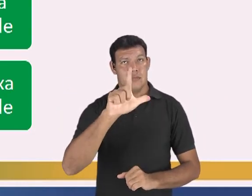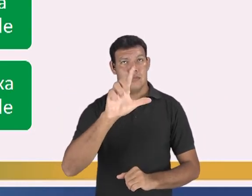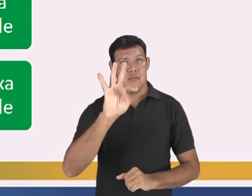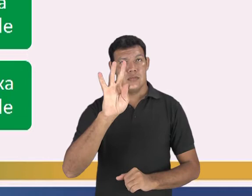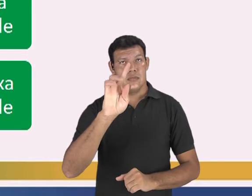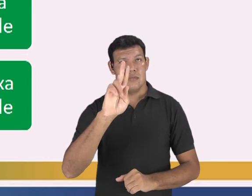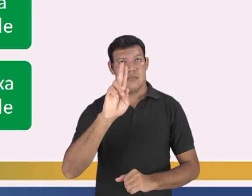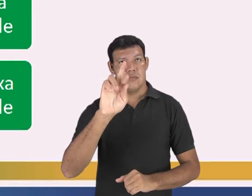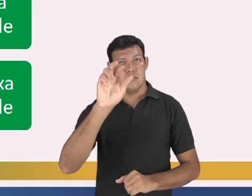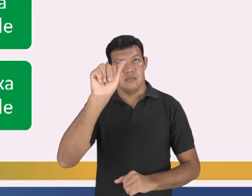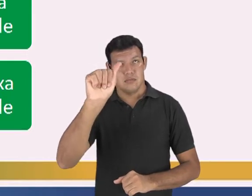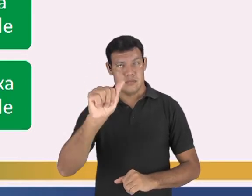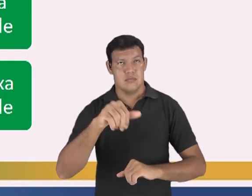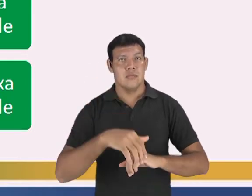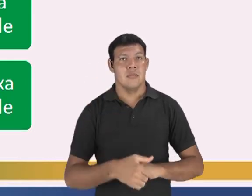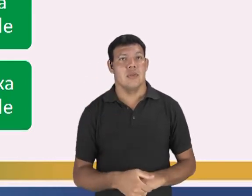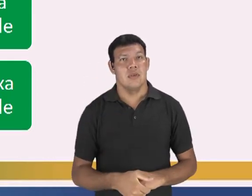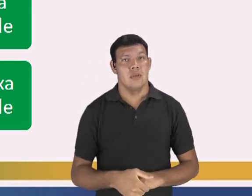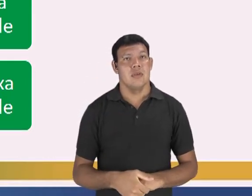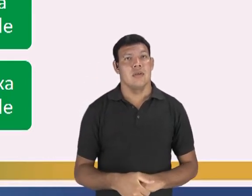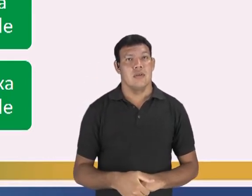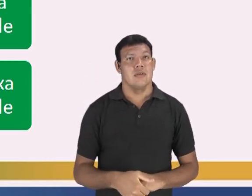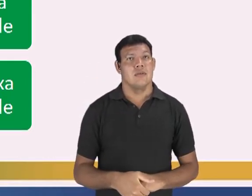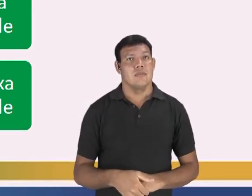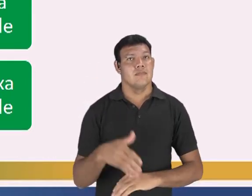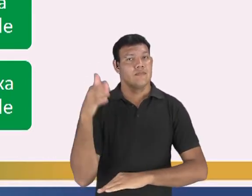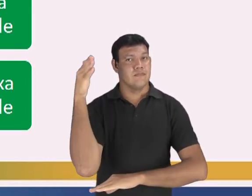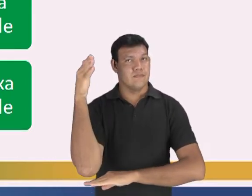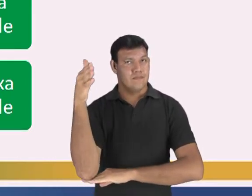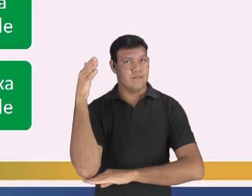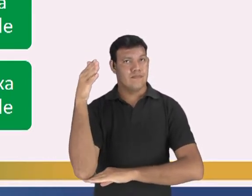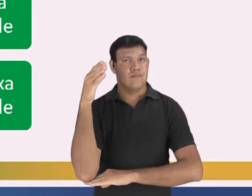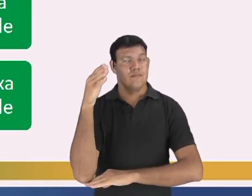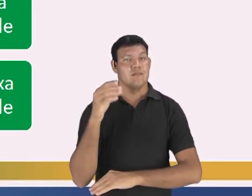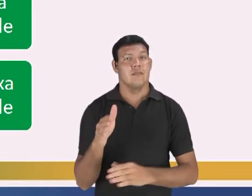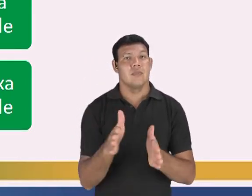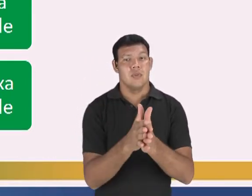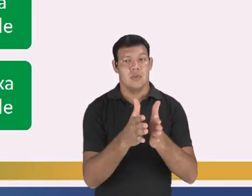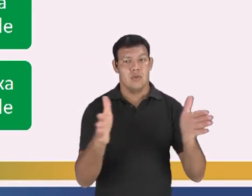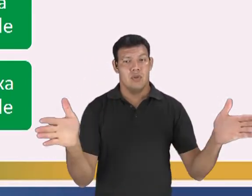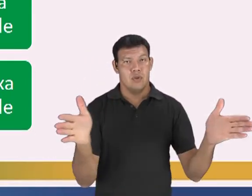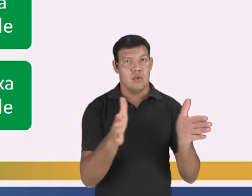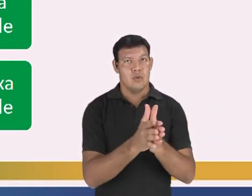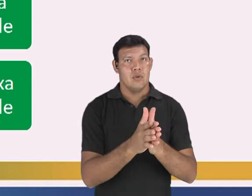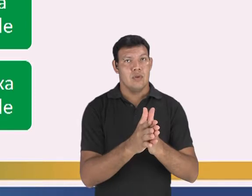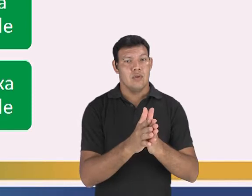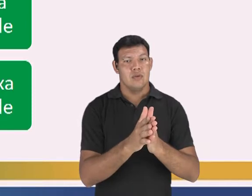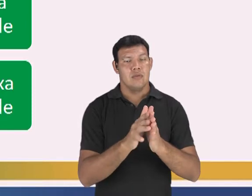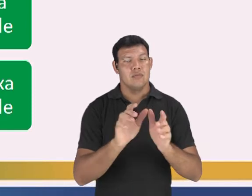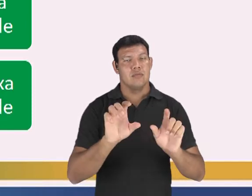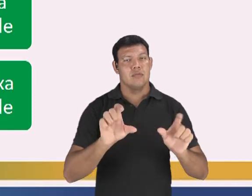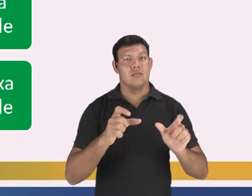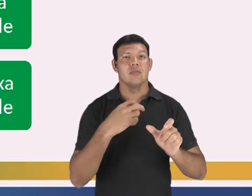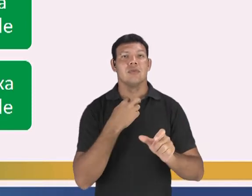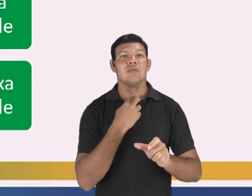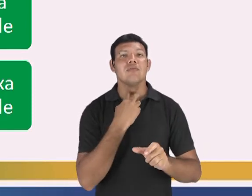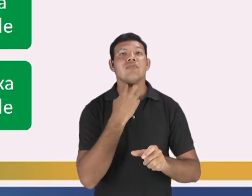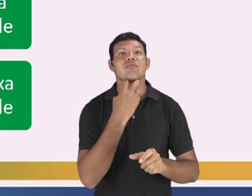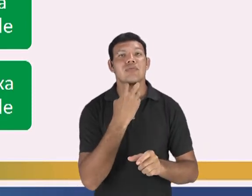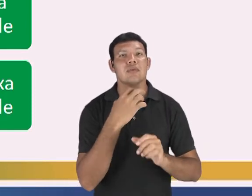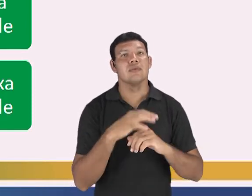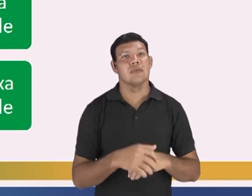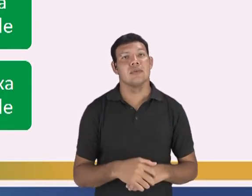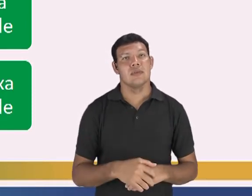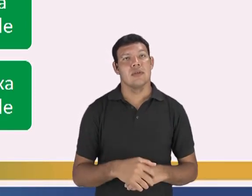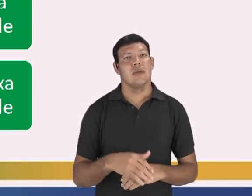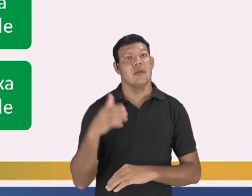intensidade. Então, eu digo que a altura é a frequência, a intensidade é o volume. A altura grave, eu tenho